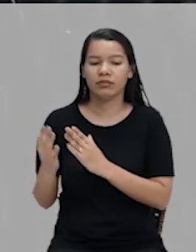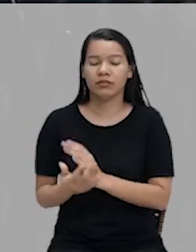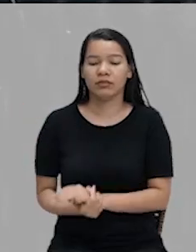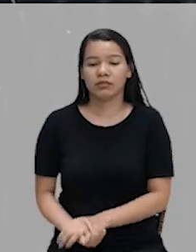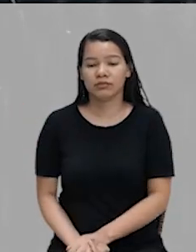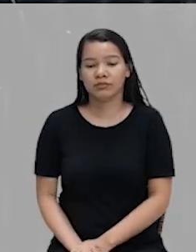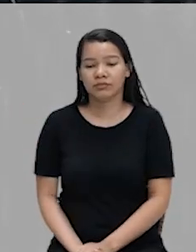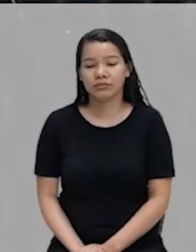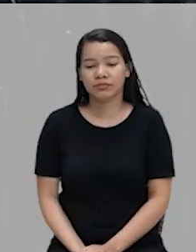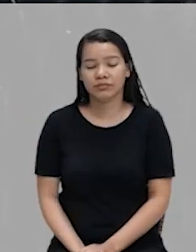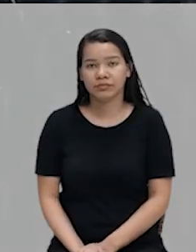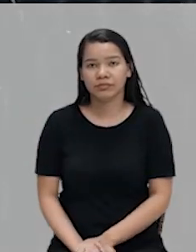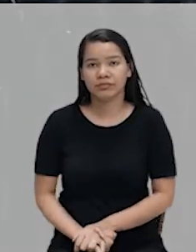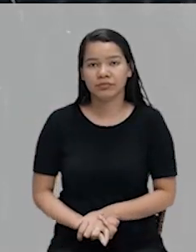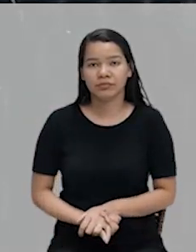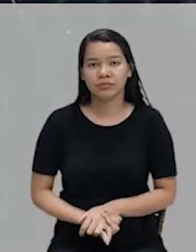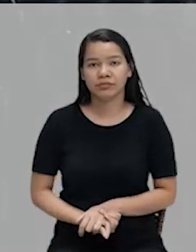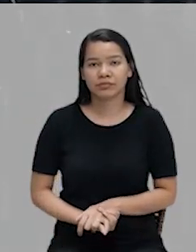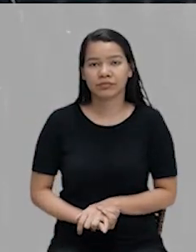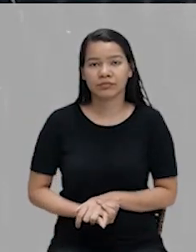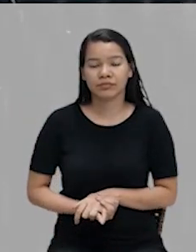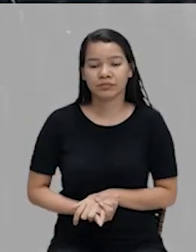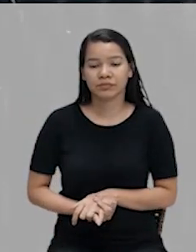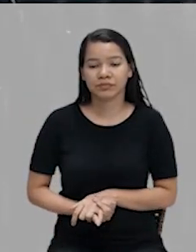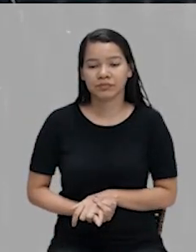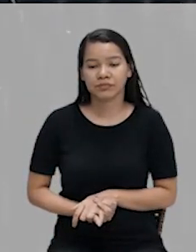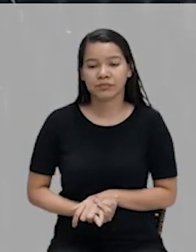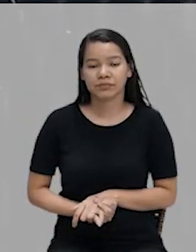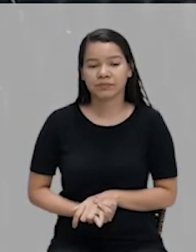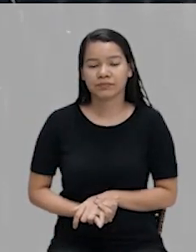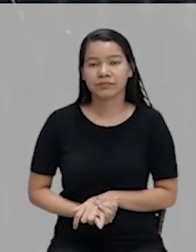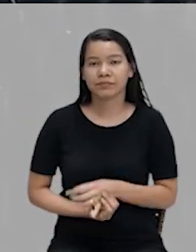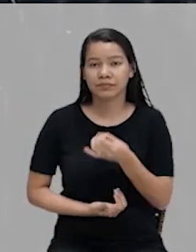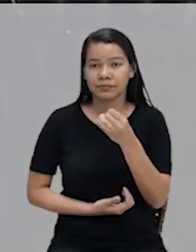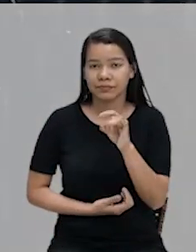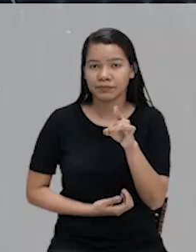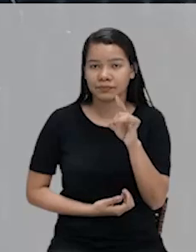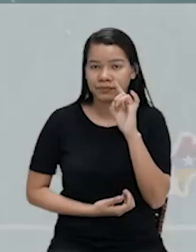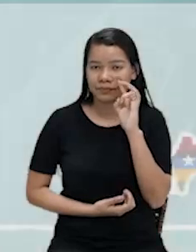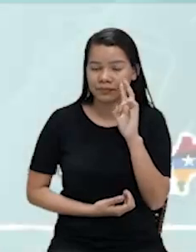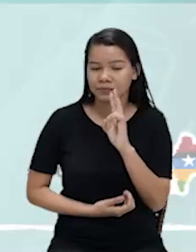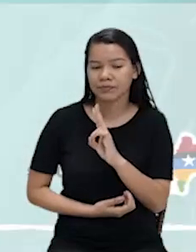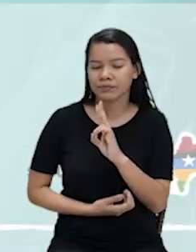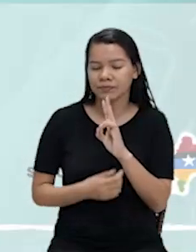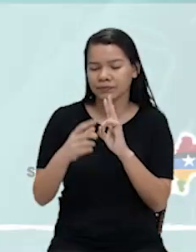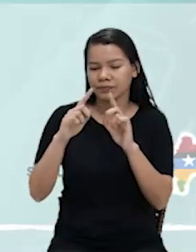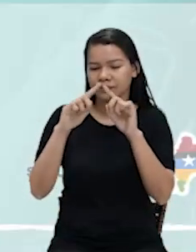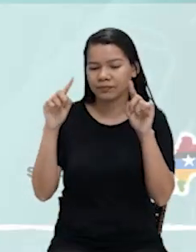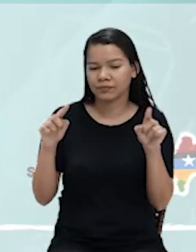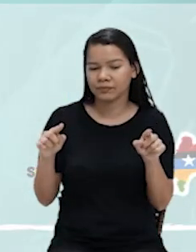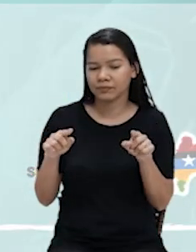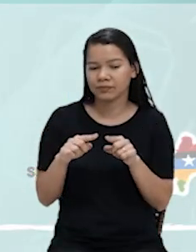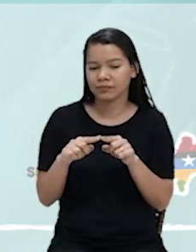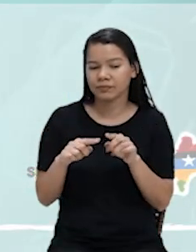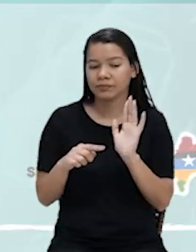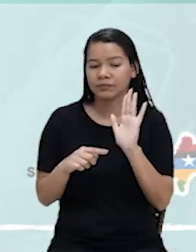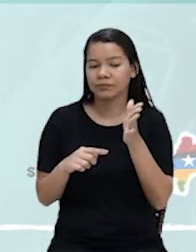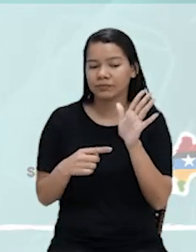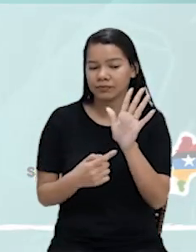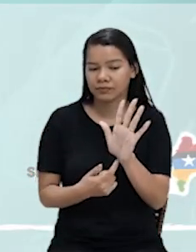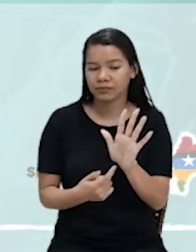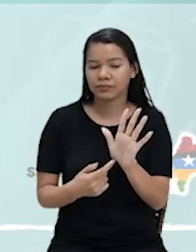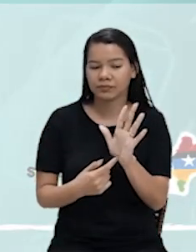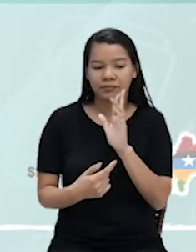físico observado no dia a dia é. Então, se você observar aqui na tela, eu já destaquei a